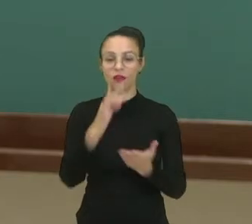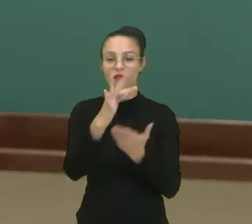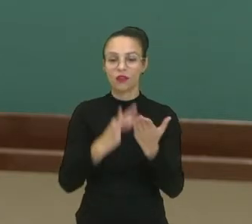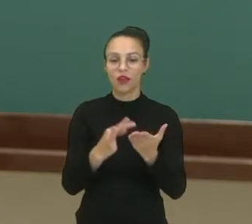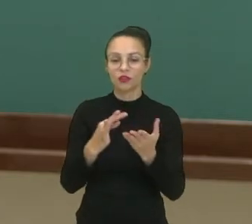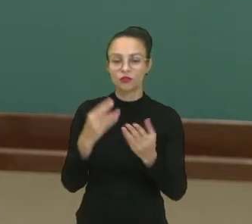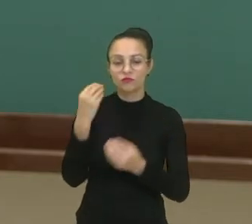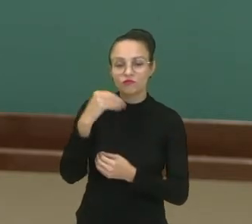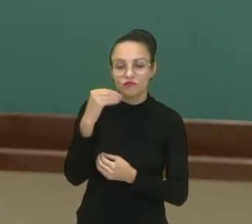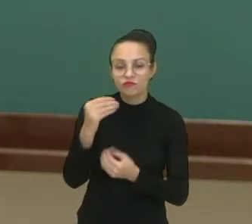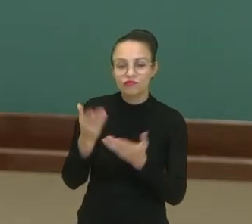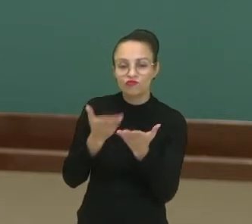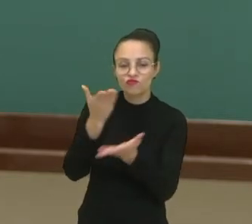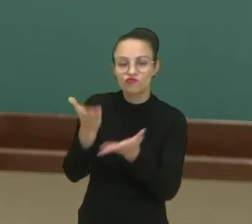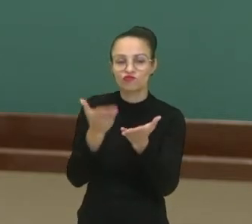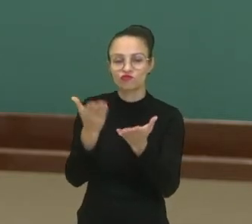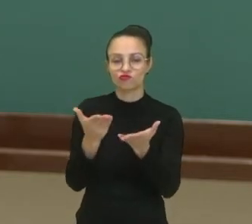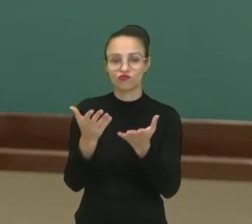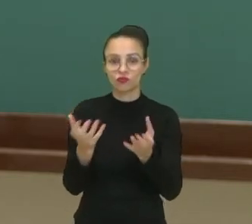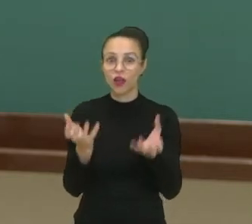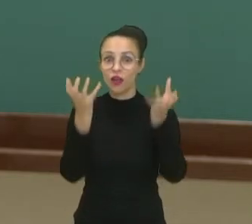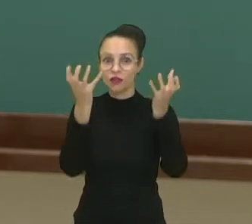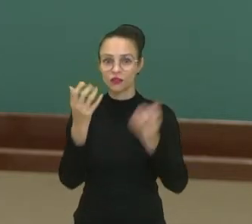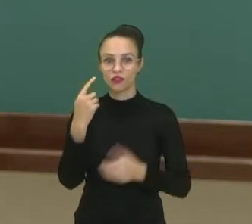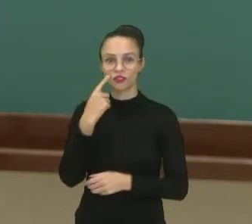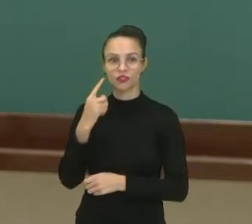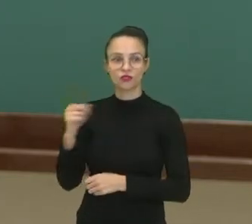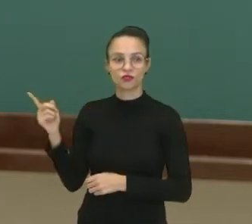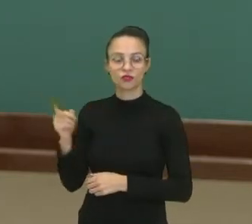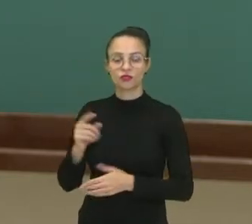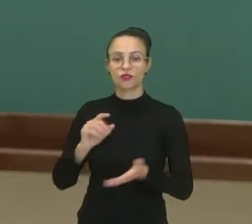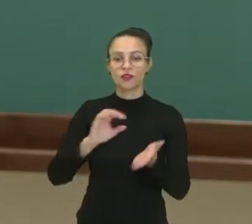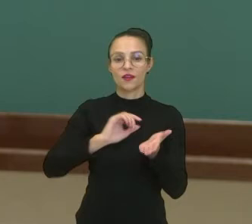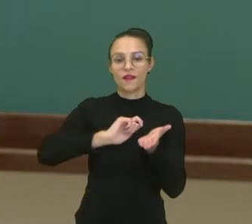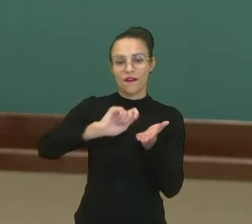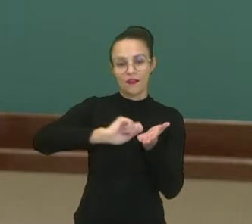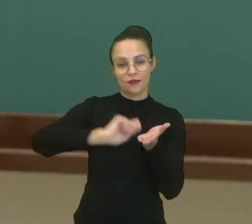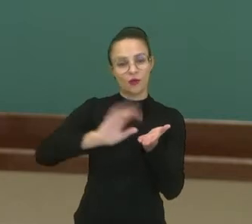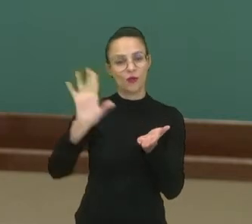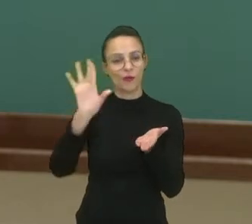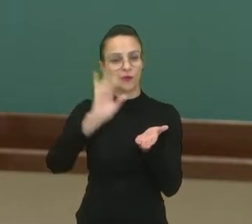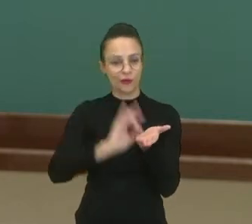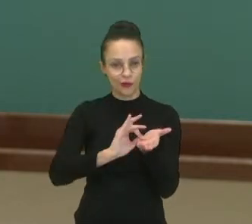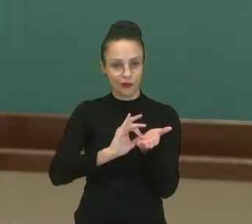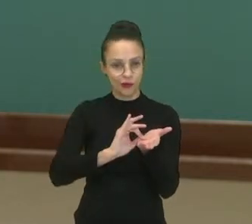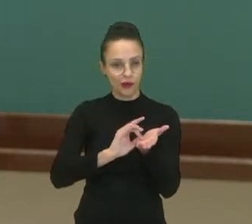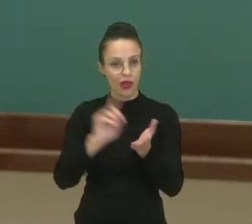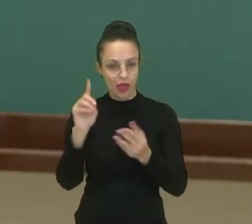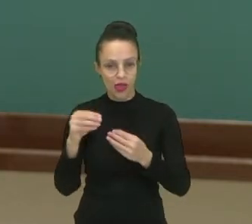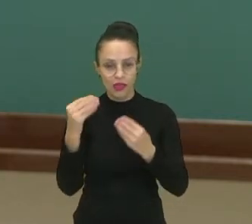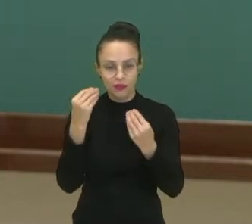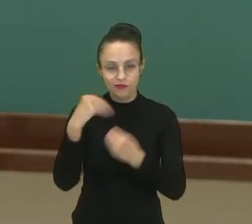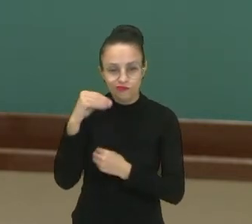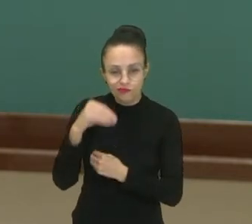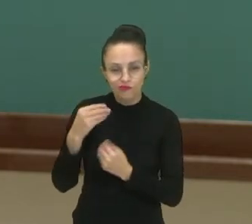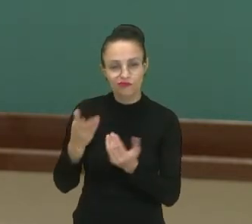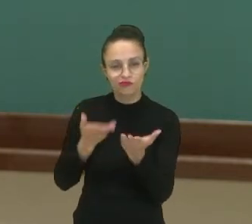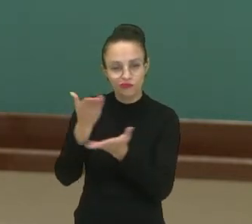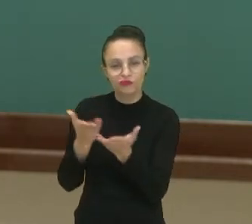persuasivo e atrativo. Olha aqui, raspou, grudou. Persuasivo?